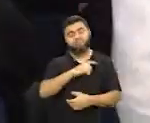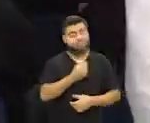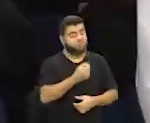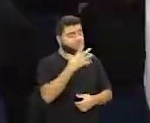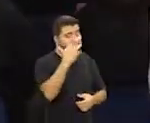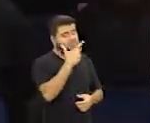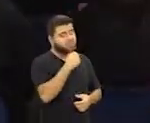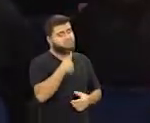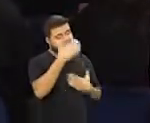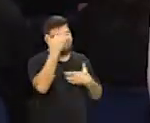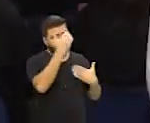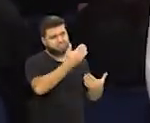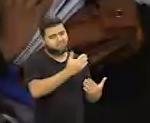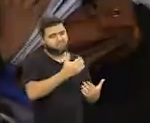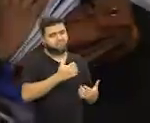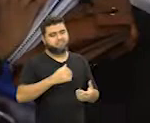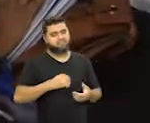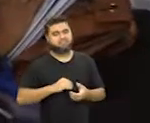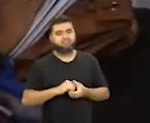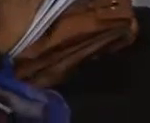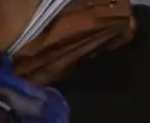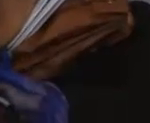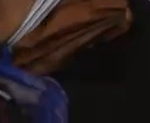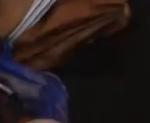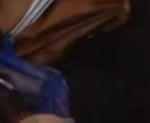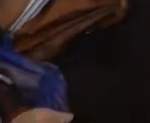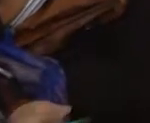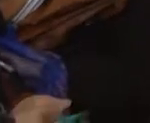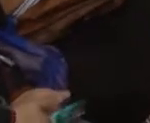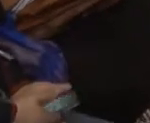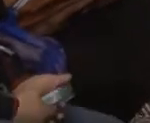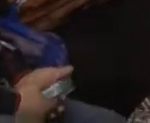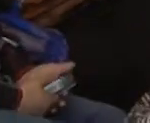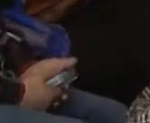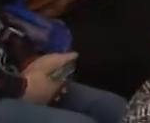recado bonito. Obrigada, viu, Juliana?